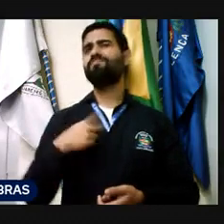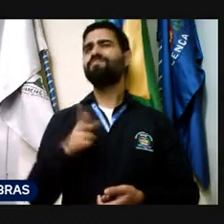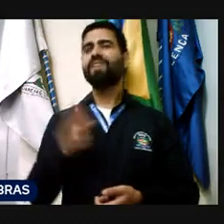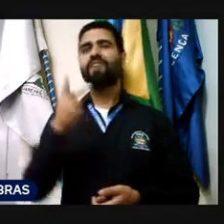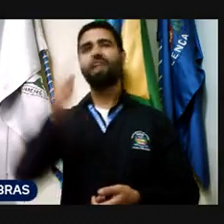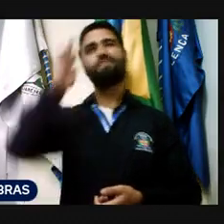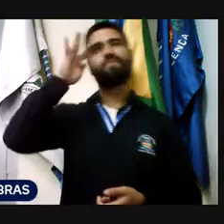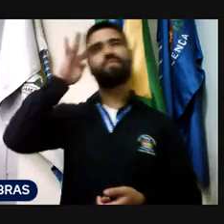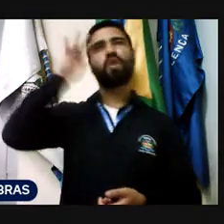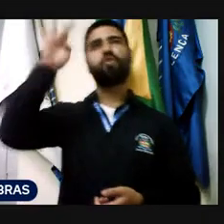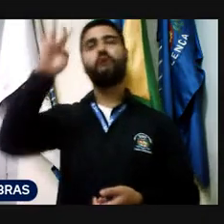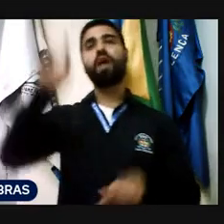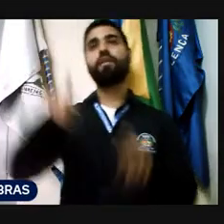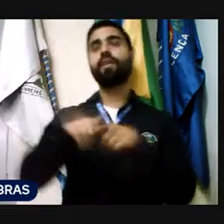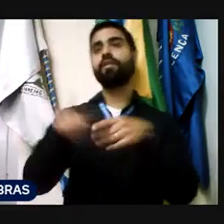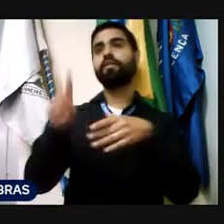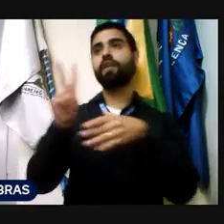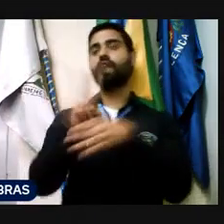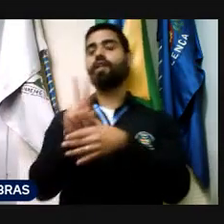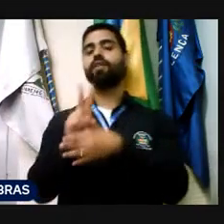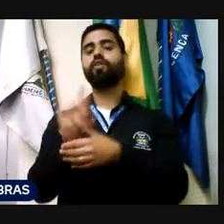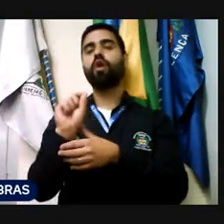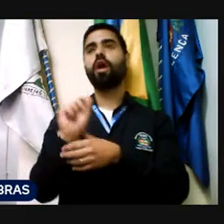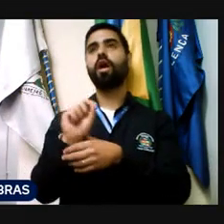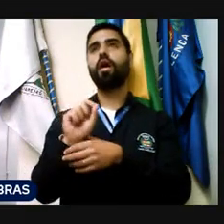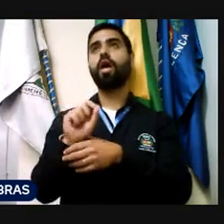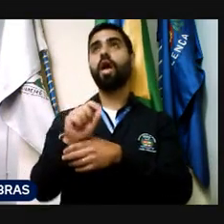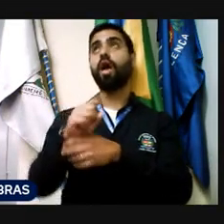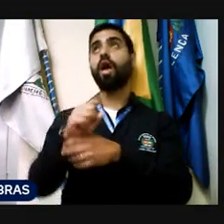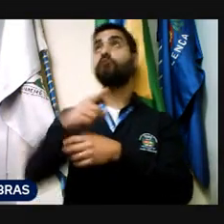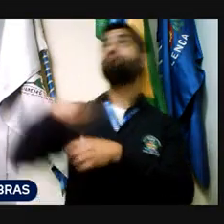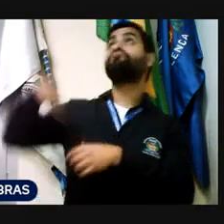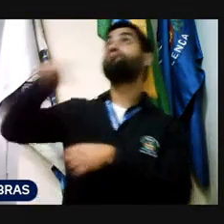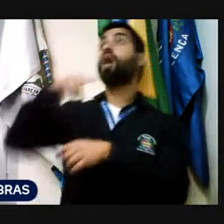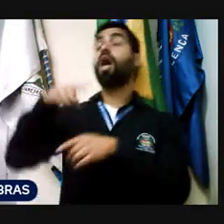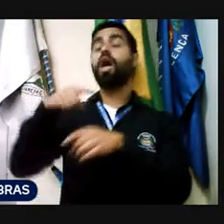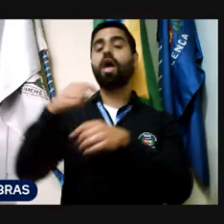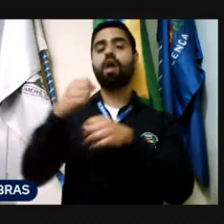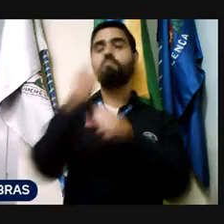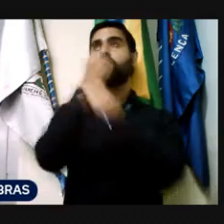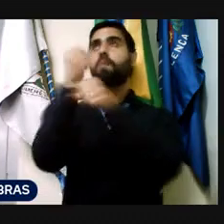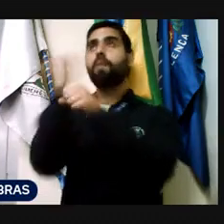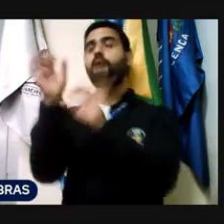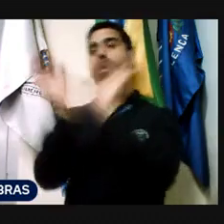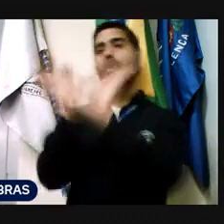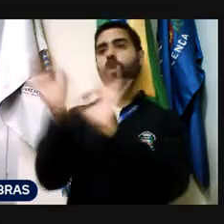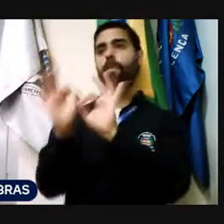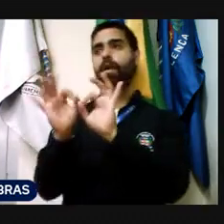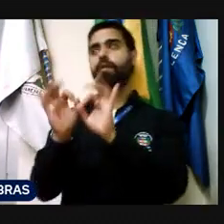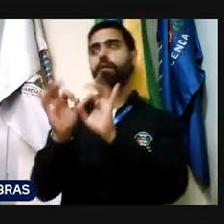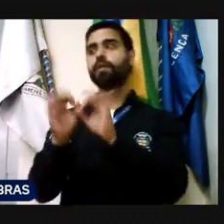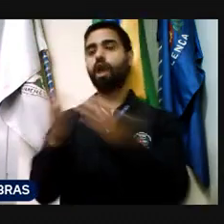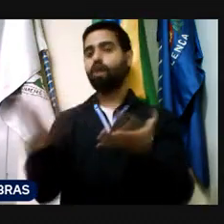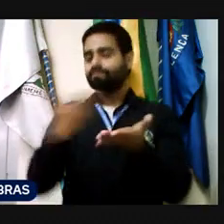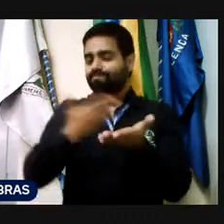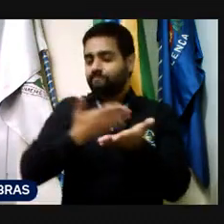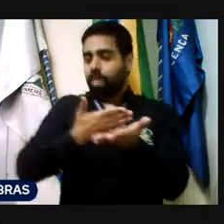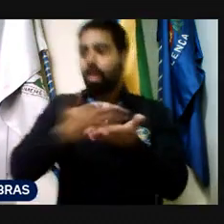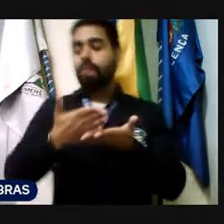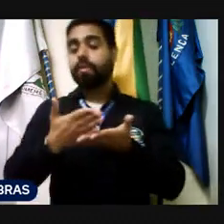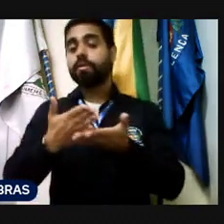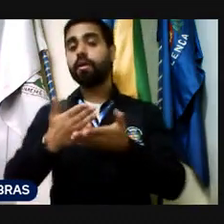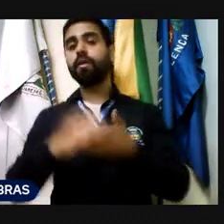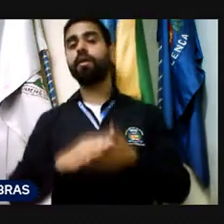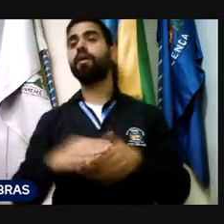e o sonho de Valença é ver este prédio aqui reformado. e nós estamos partindo para isso, e